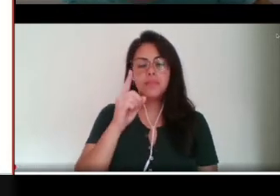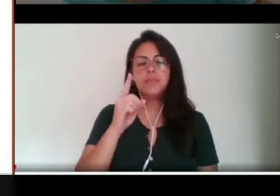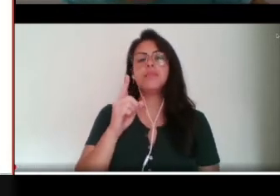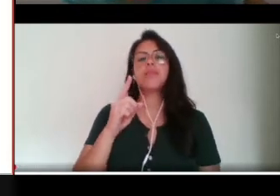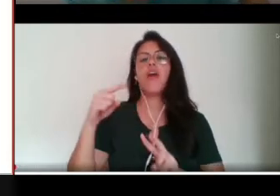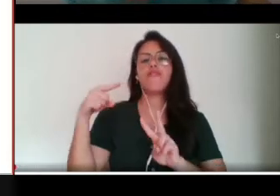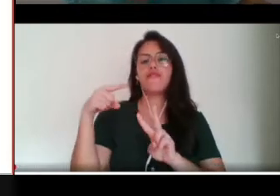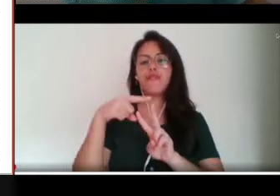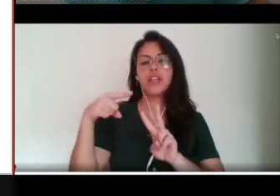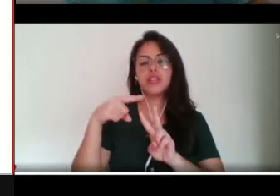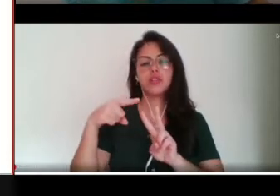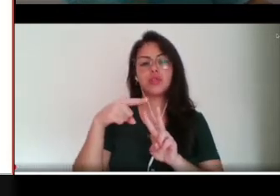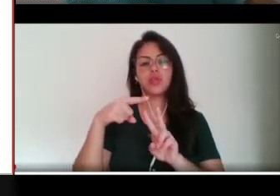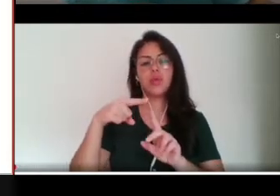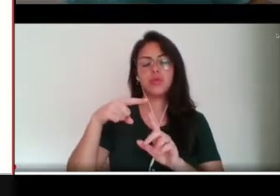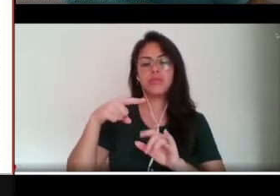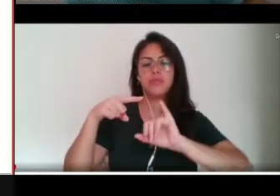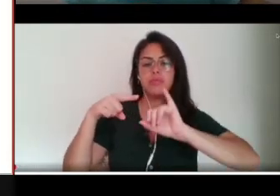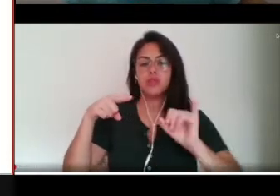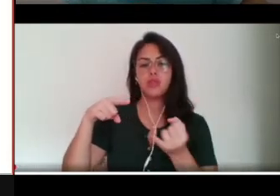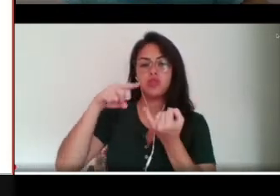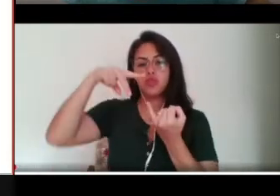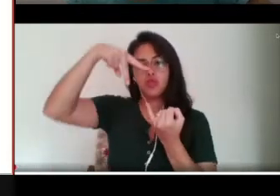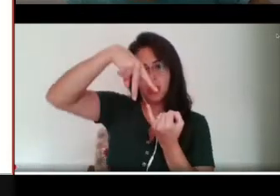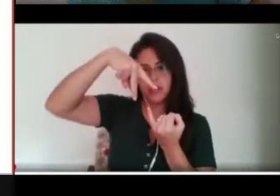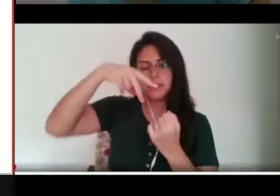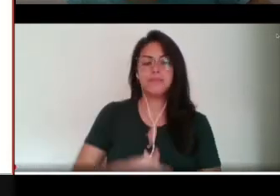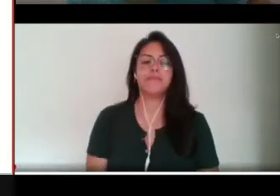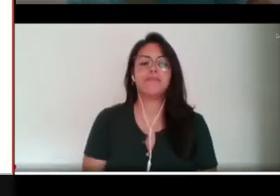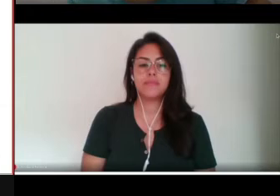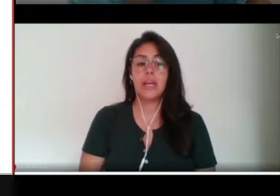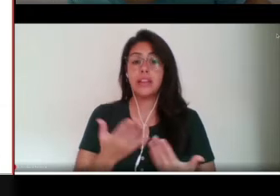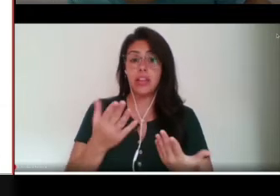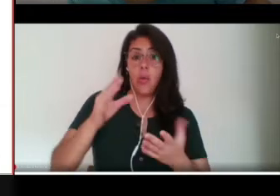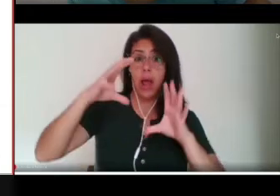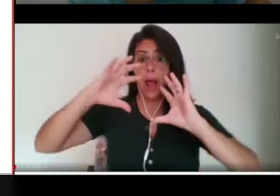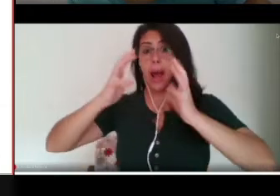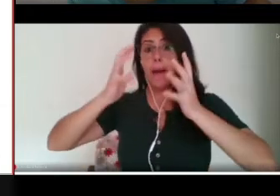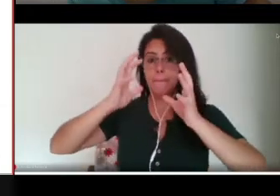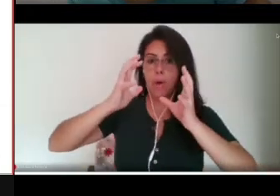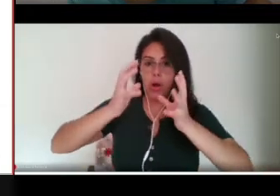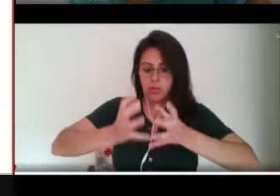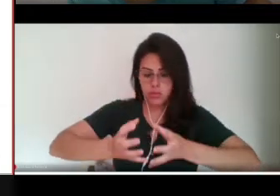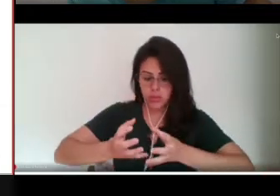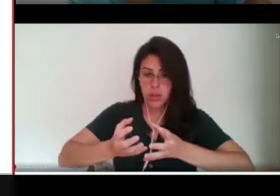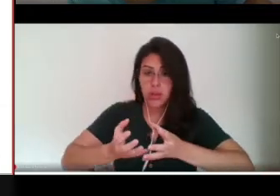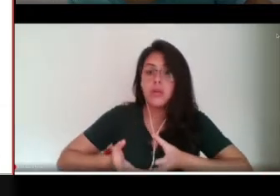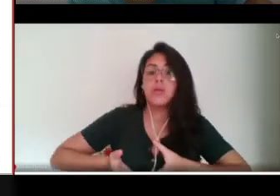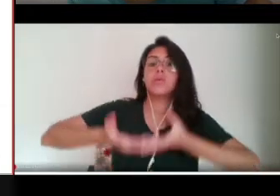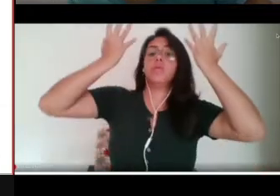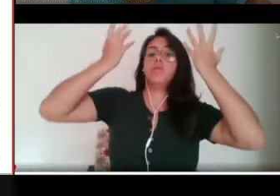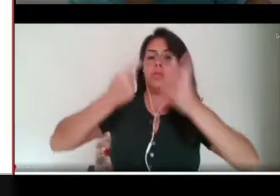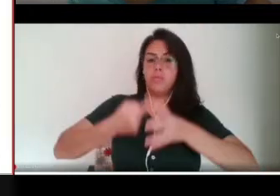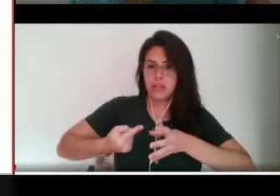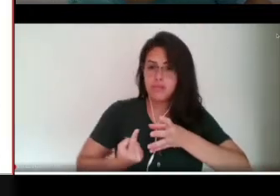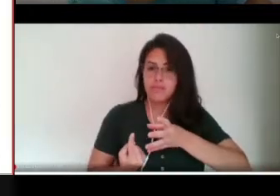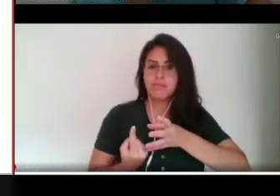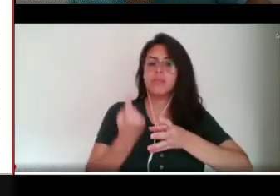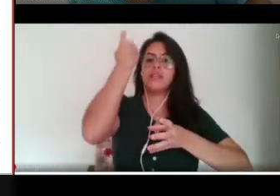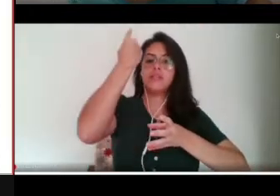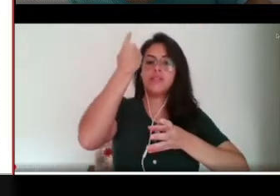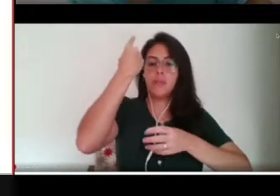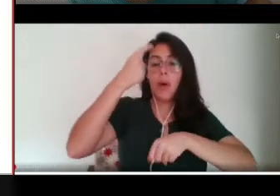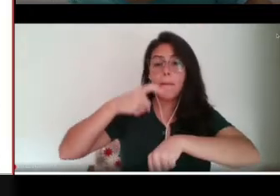Então, a bola é projetada de baixo para cima no instante t igual a 0 segundos,